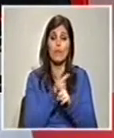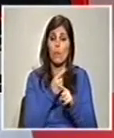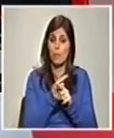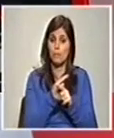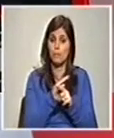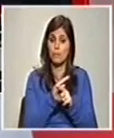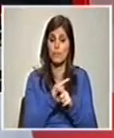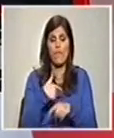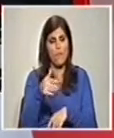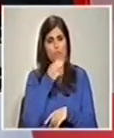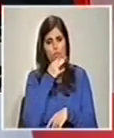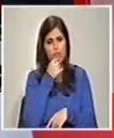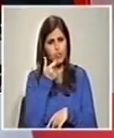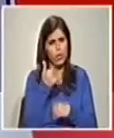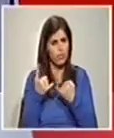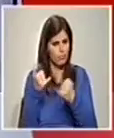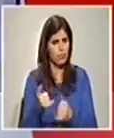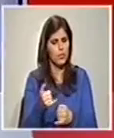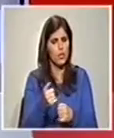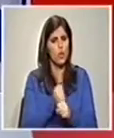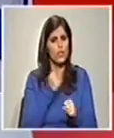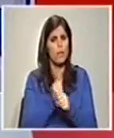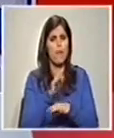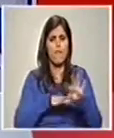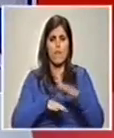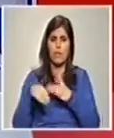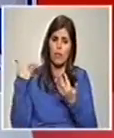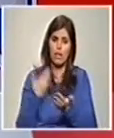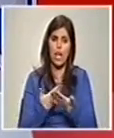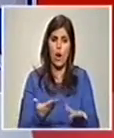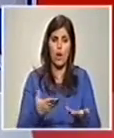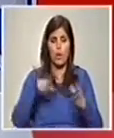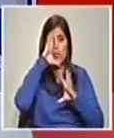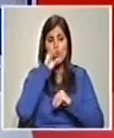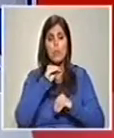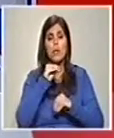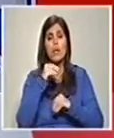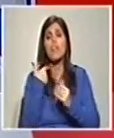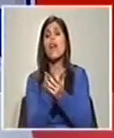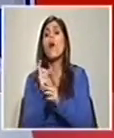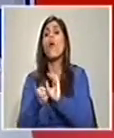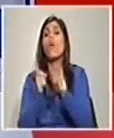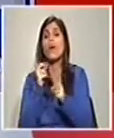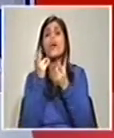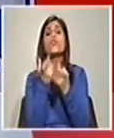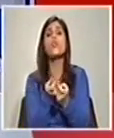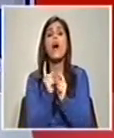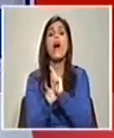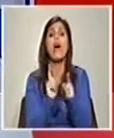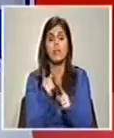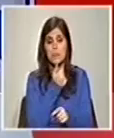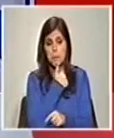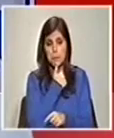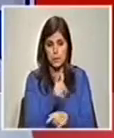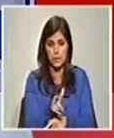uma das questões, vamos falar aqui um bocadinho mais adiante também, é que o trabalho feito até agora, muitas vezes nunca se conhecia qual é o impacto verdadeiramente e quais são os resultados de todo o